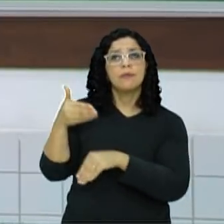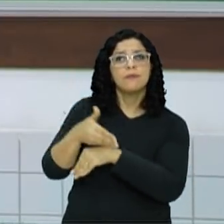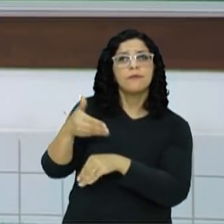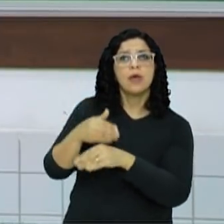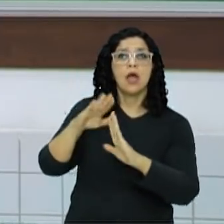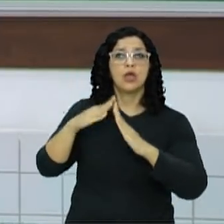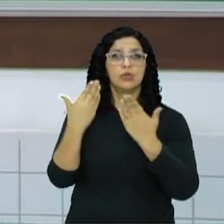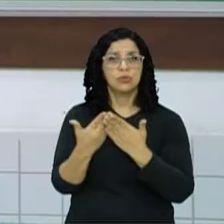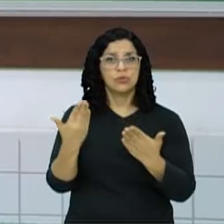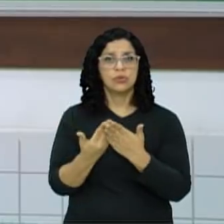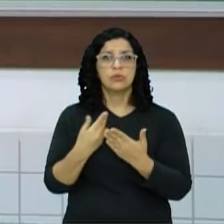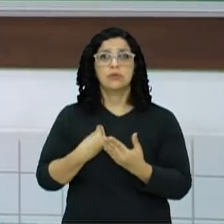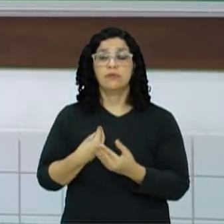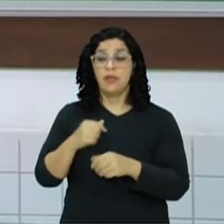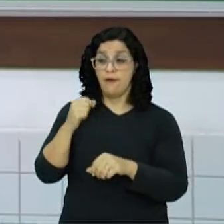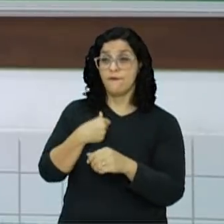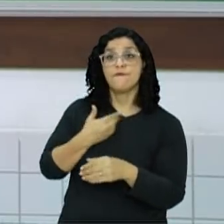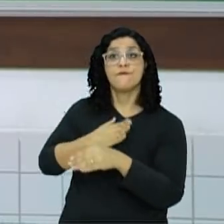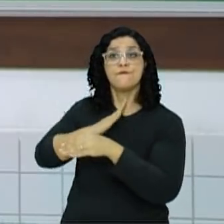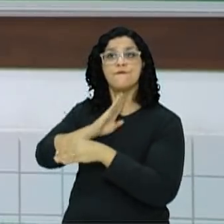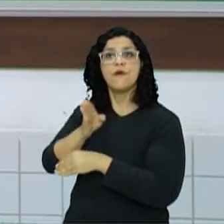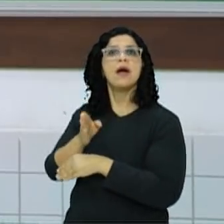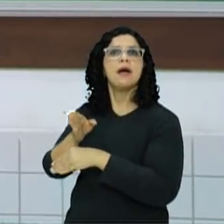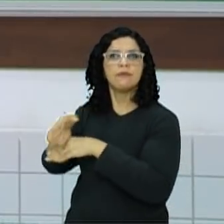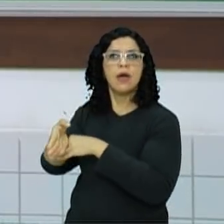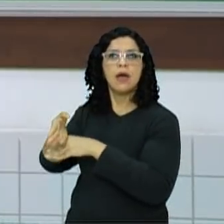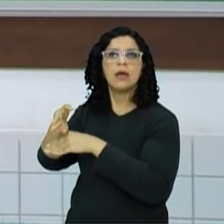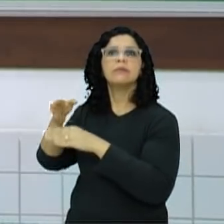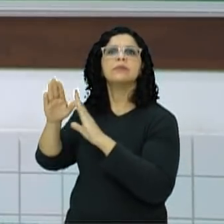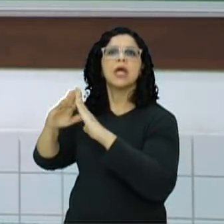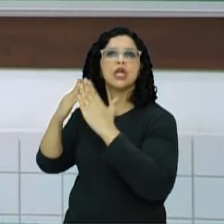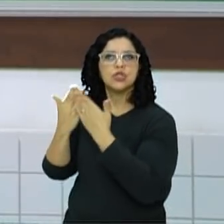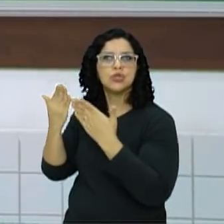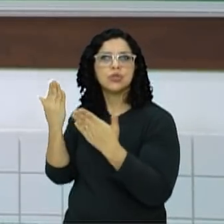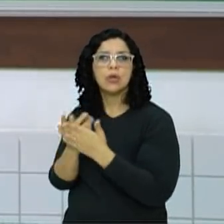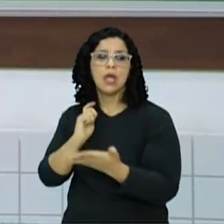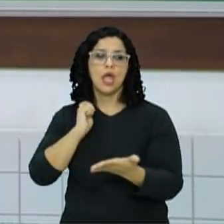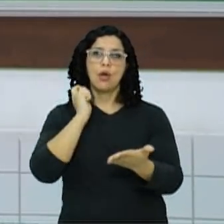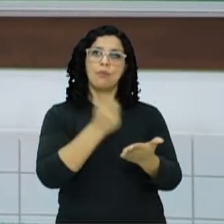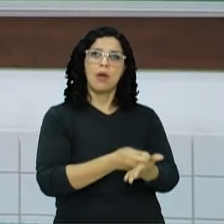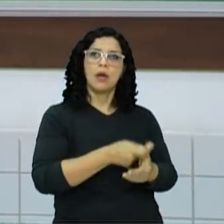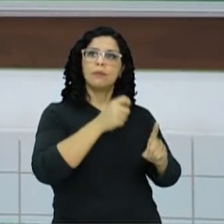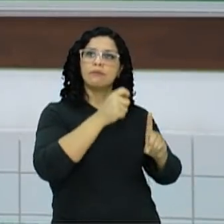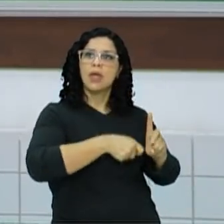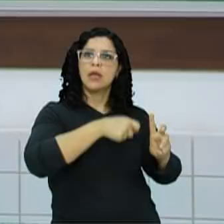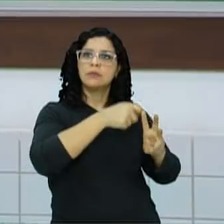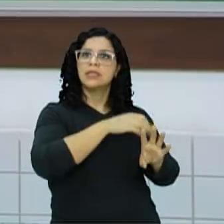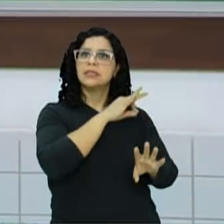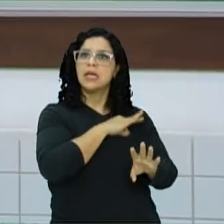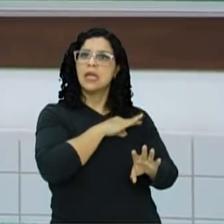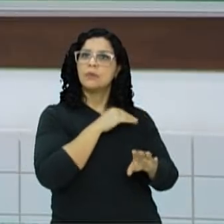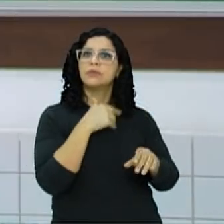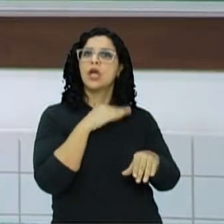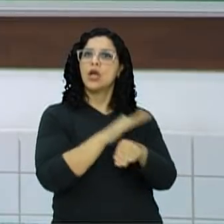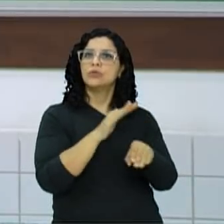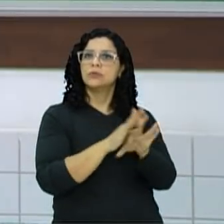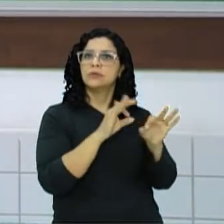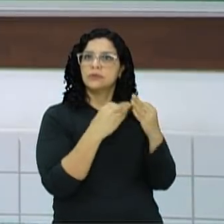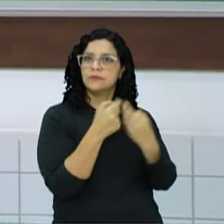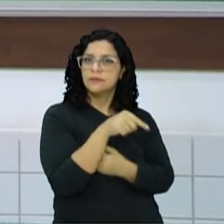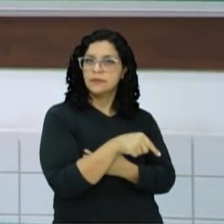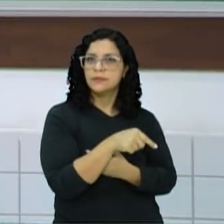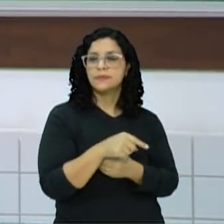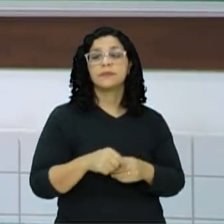na escola. Então, em troca desse jovem sair do emprego, o governo garantia uma renda para esse jovem ajudar no sustento da